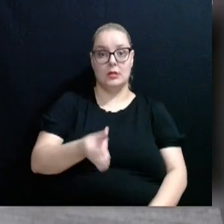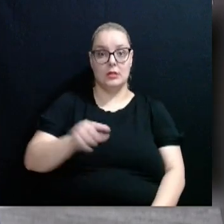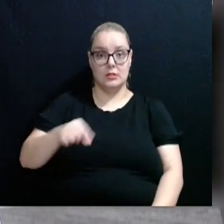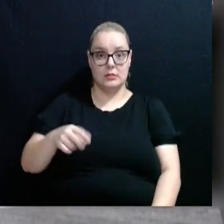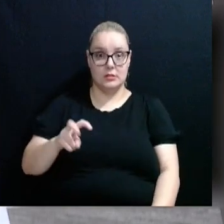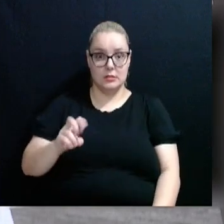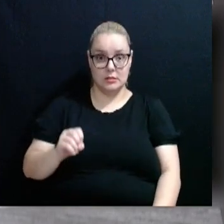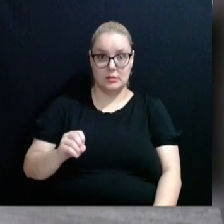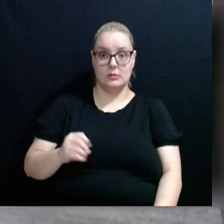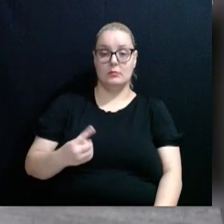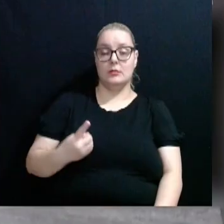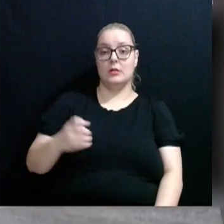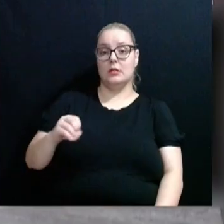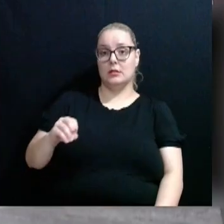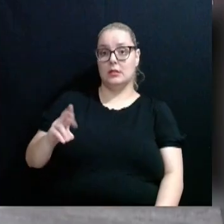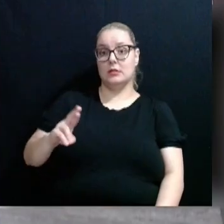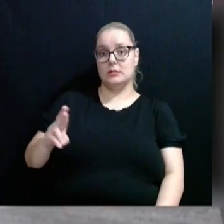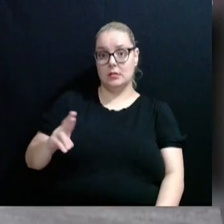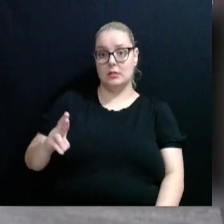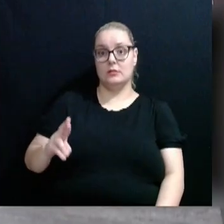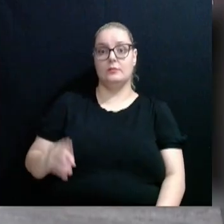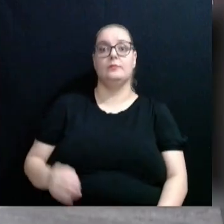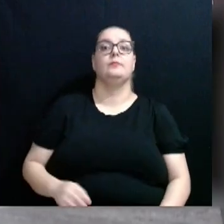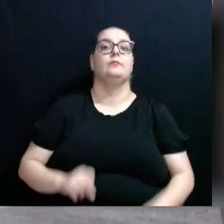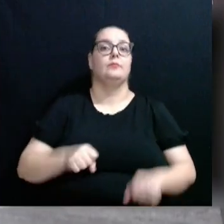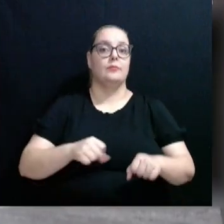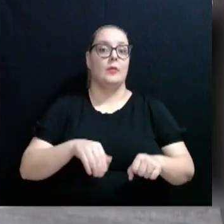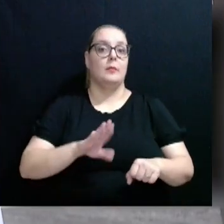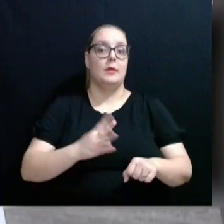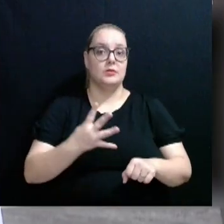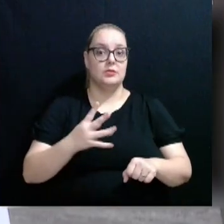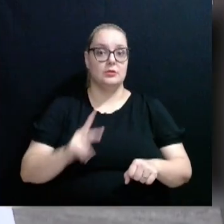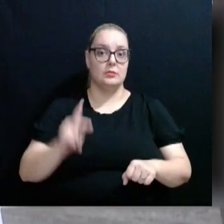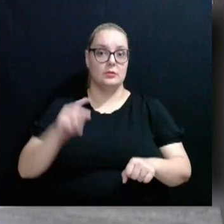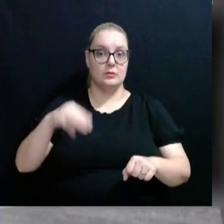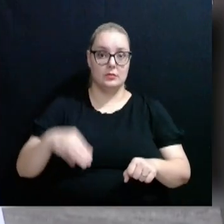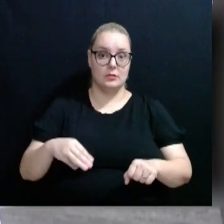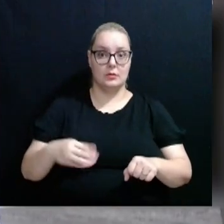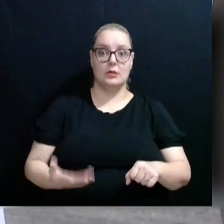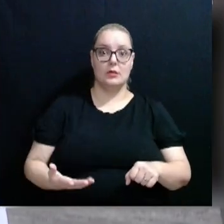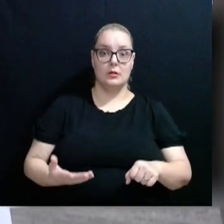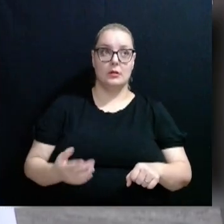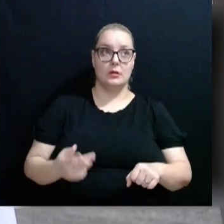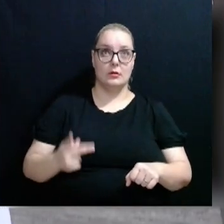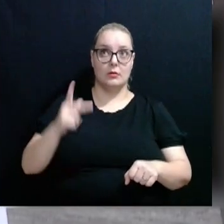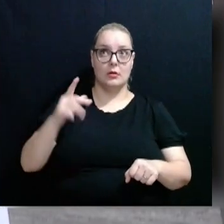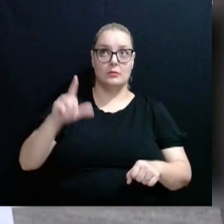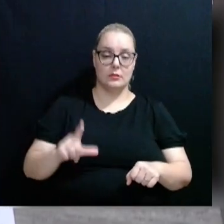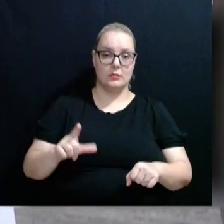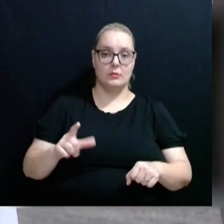10, corridas acima de 4 quilômetros, hoje paga R$ 1,50, a gente está pedindo para aumentar para R$ 2,50, e para que as entregas que